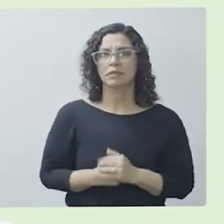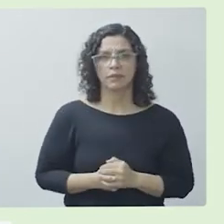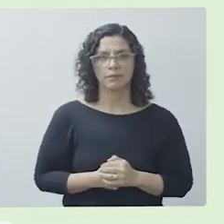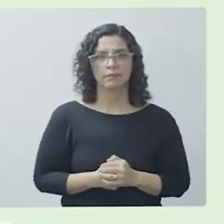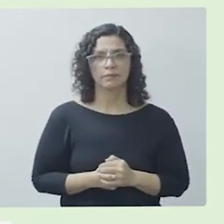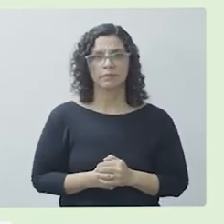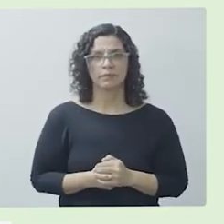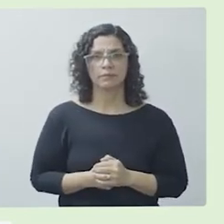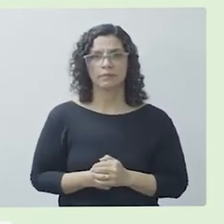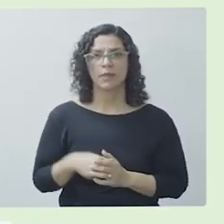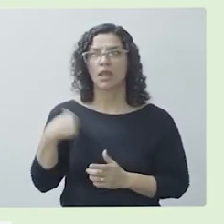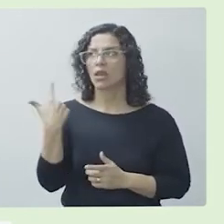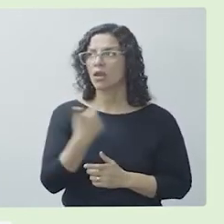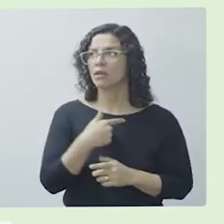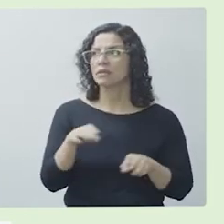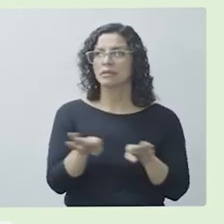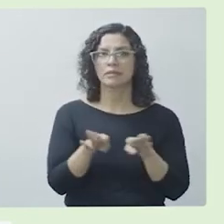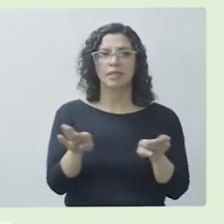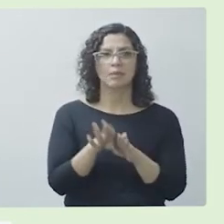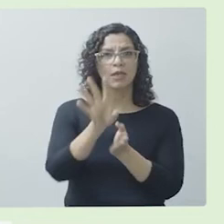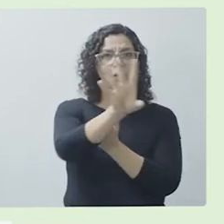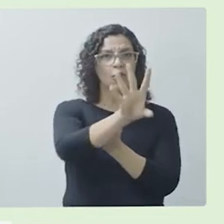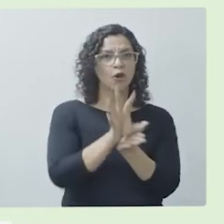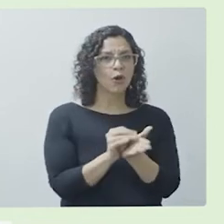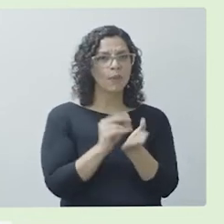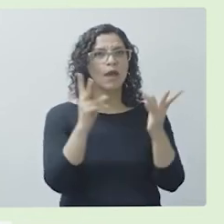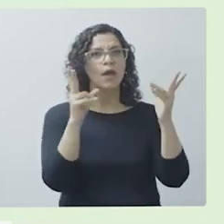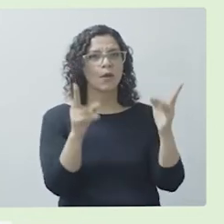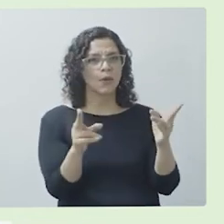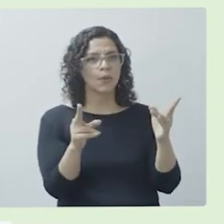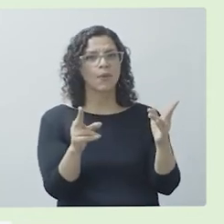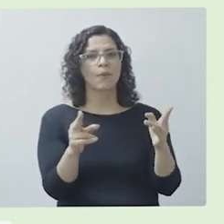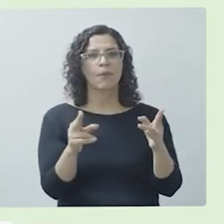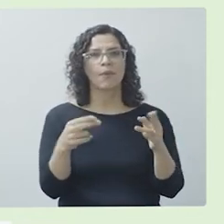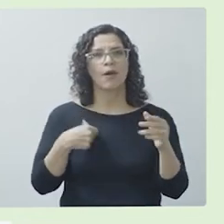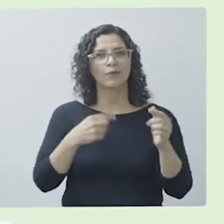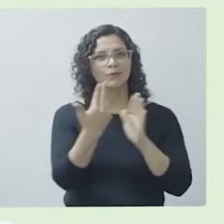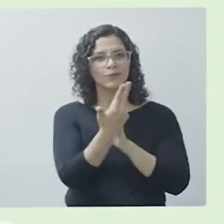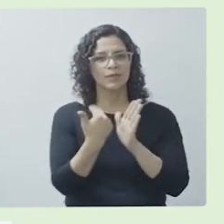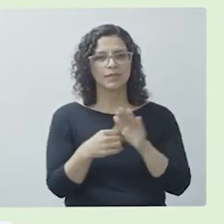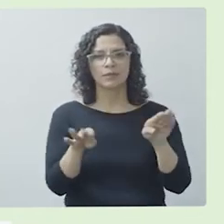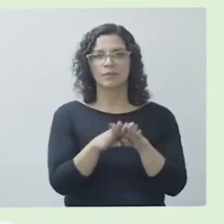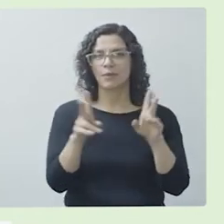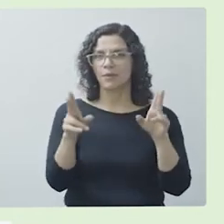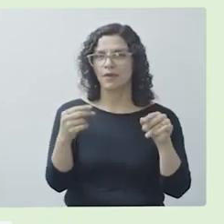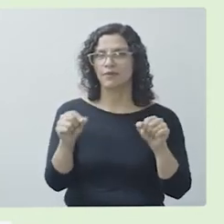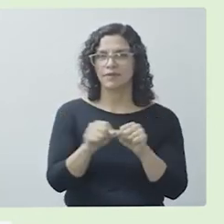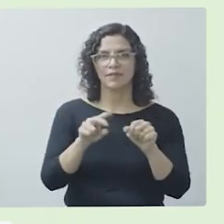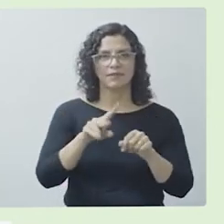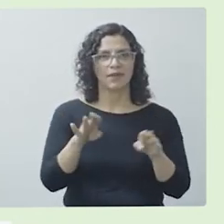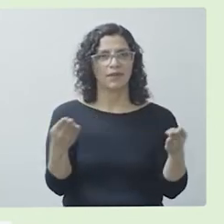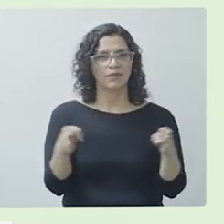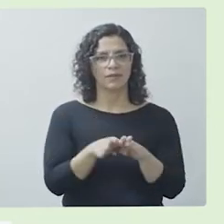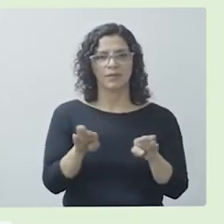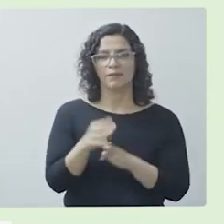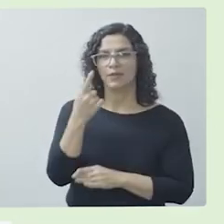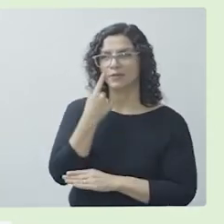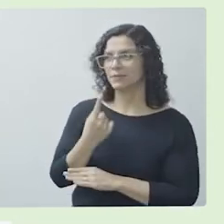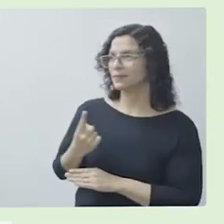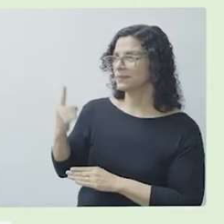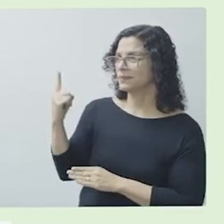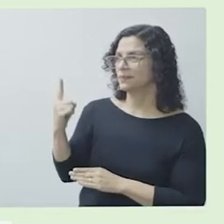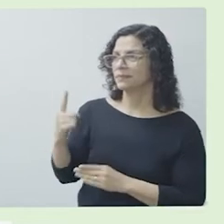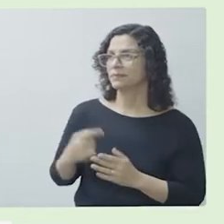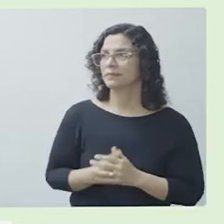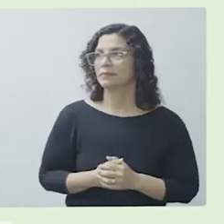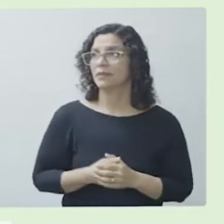fazer? Nós vamos ter que imitar essas posições. Então vamos ver aqui a